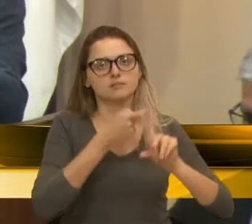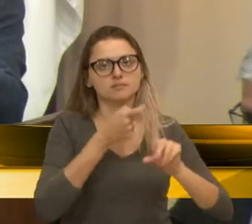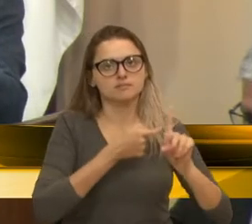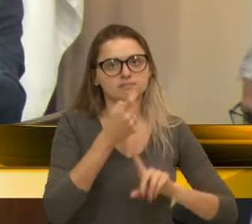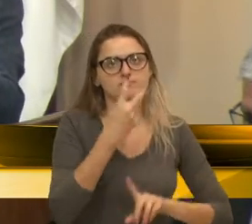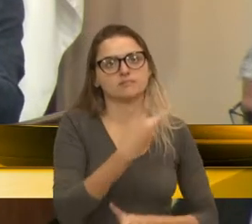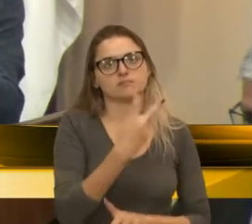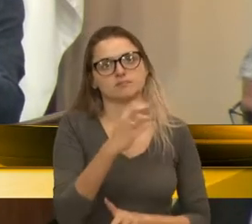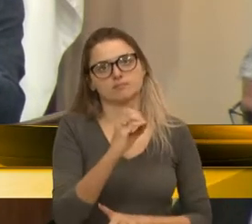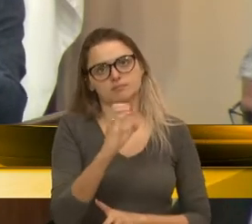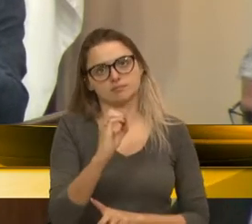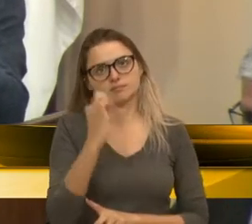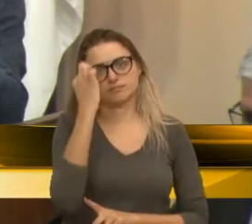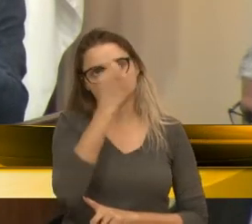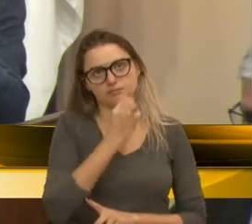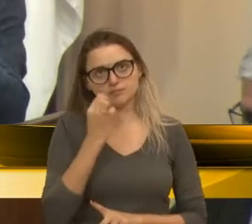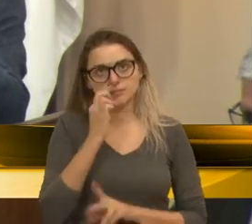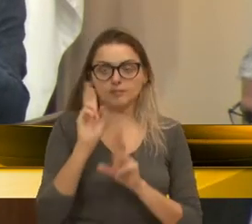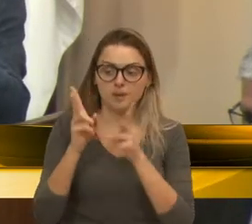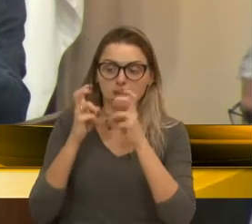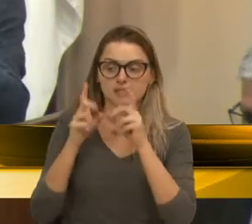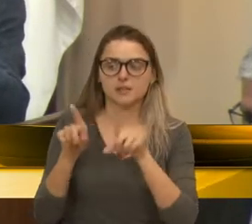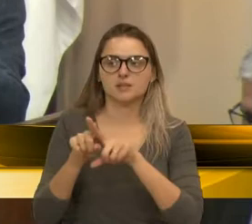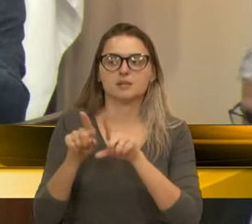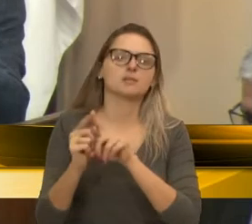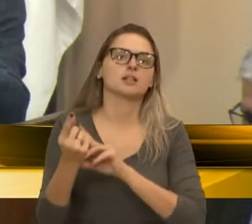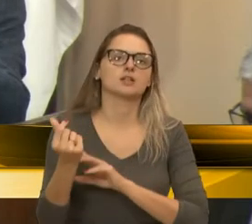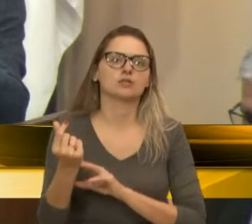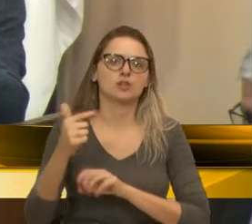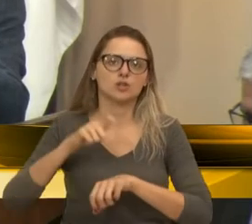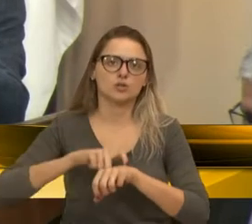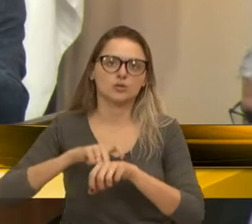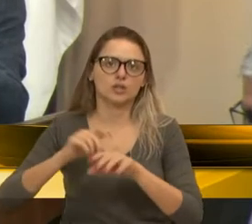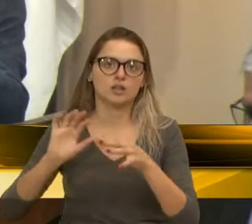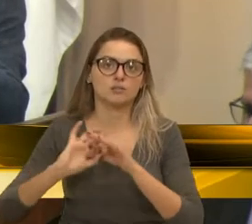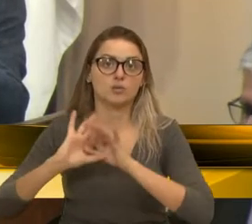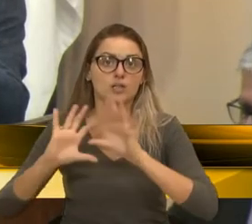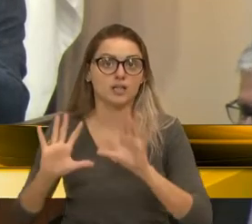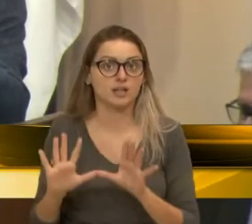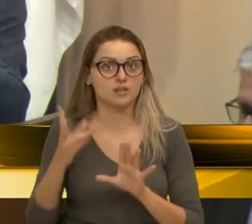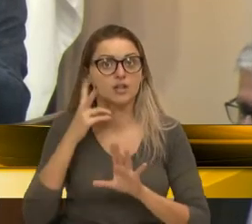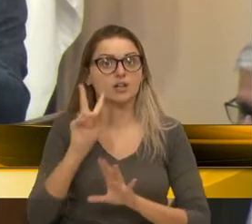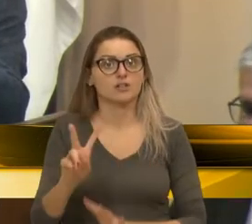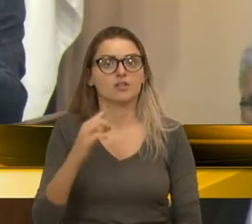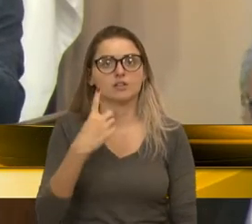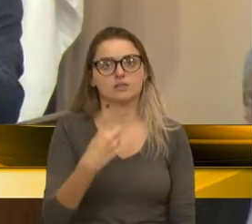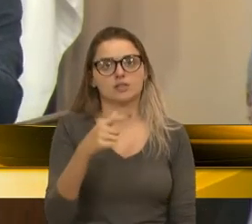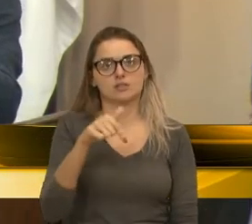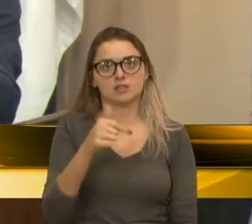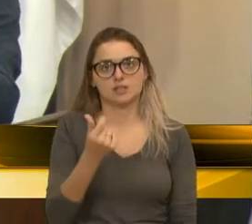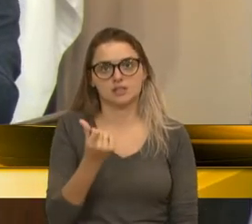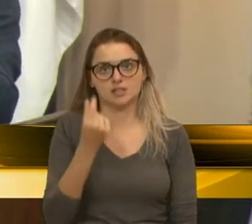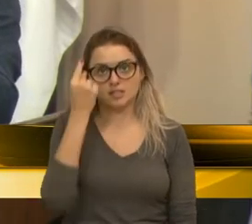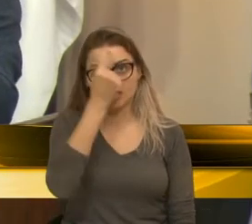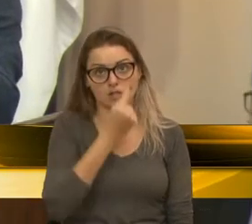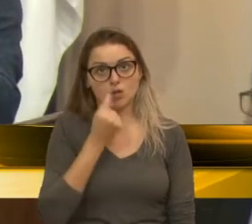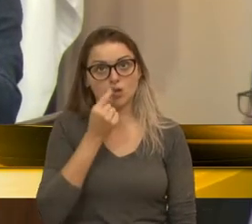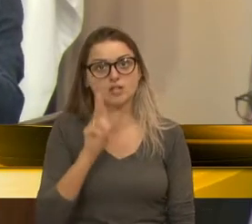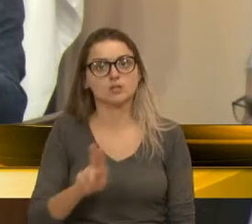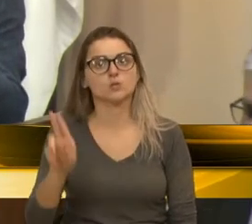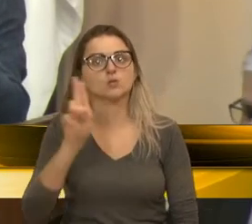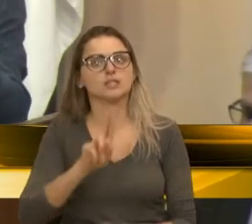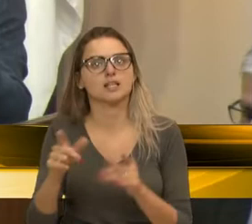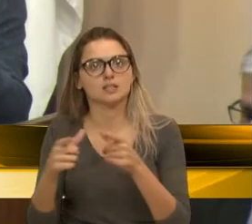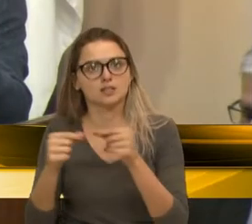de 200 horas. Percebe-se ainda que o valor do tempo à disposição, considerando 176 horas utilizadas na